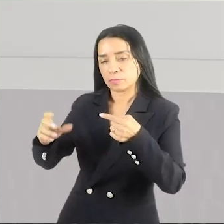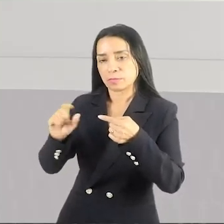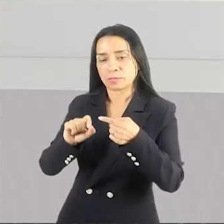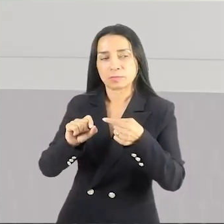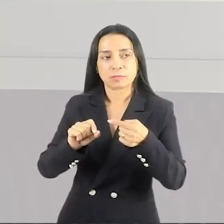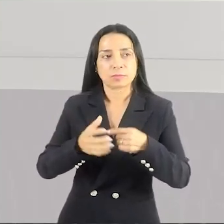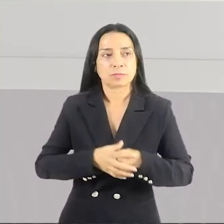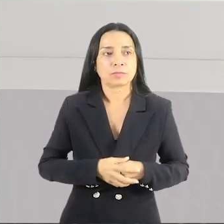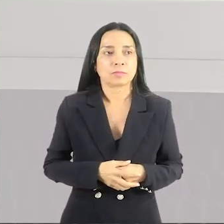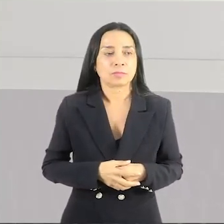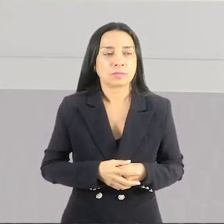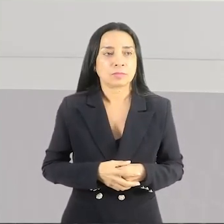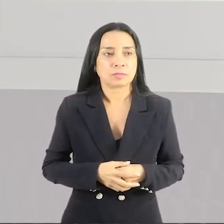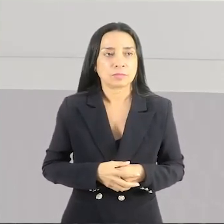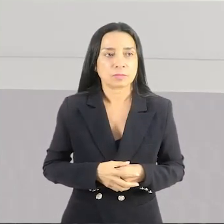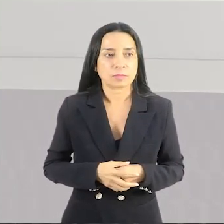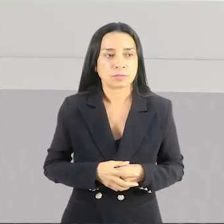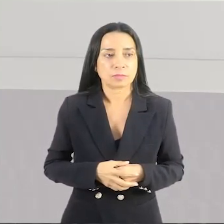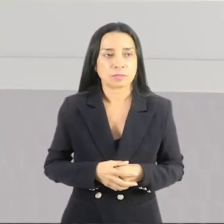Então você vai ter aqui